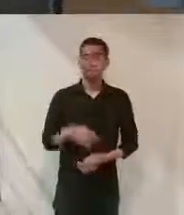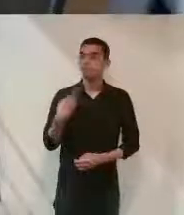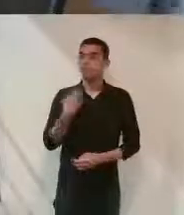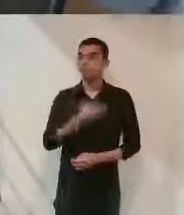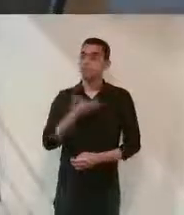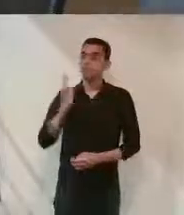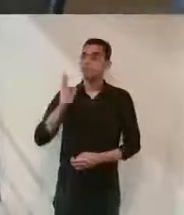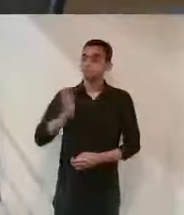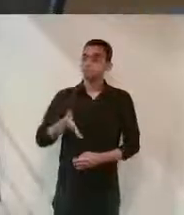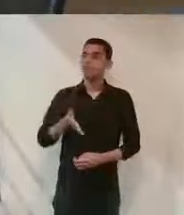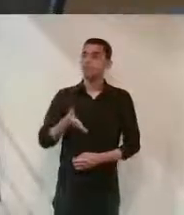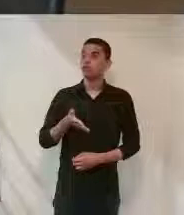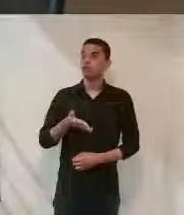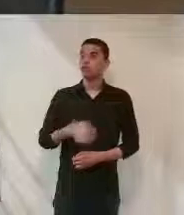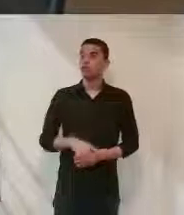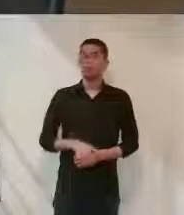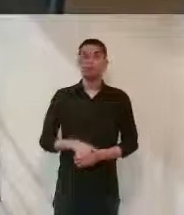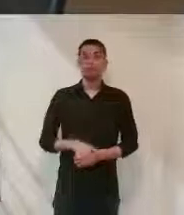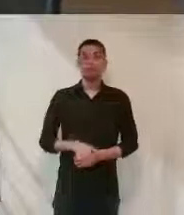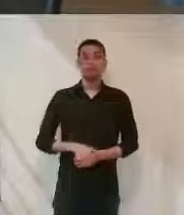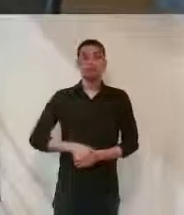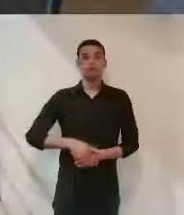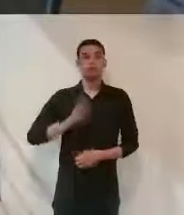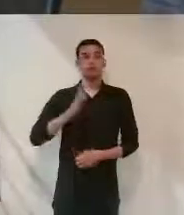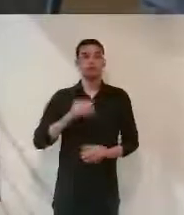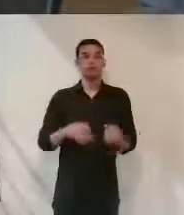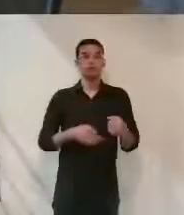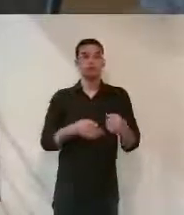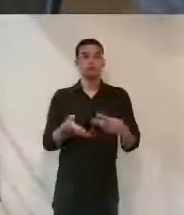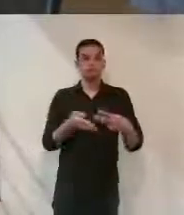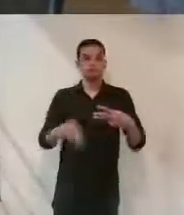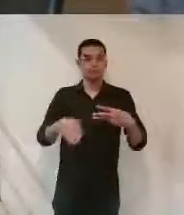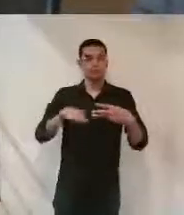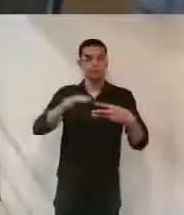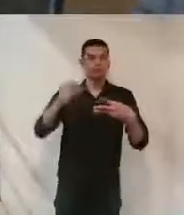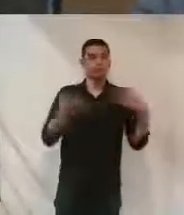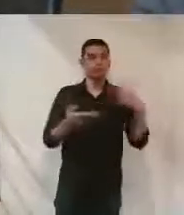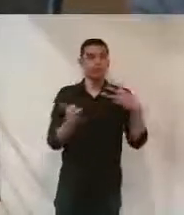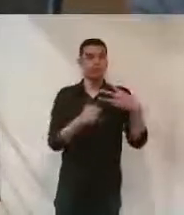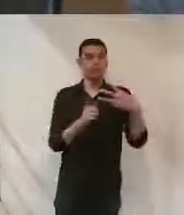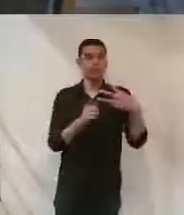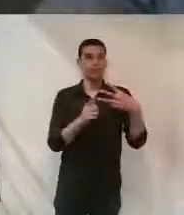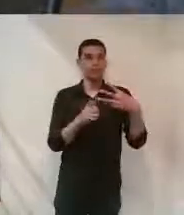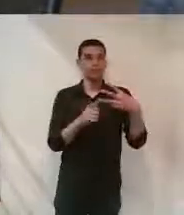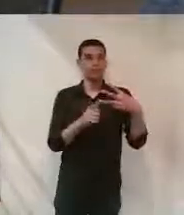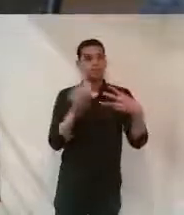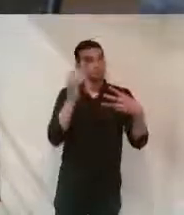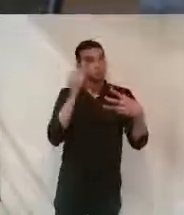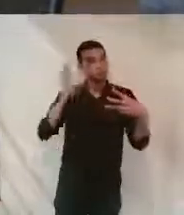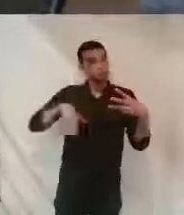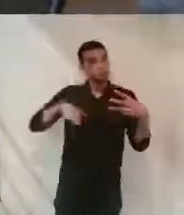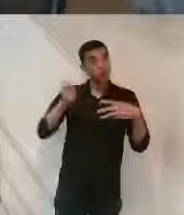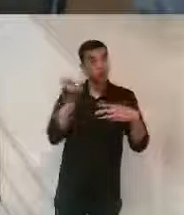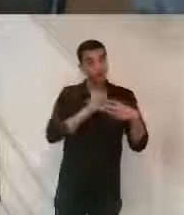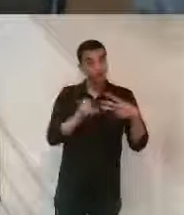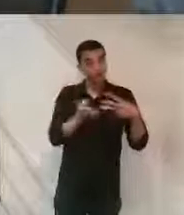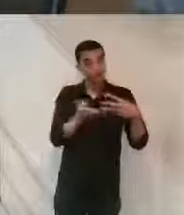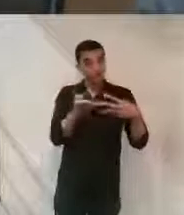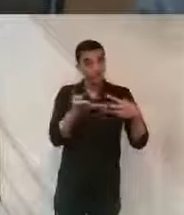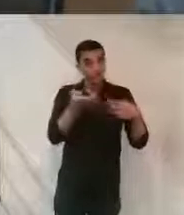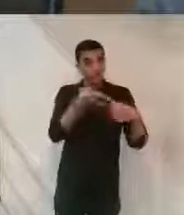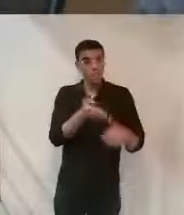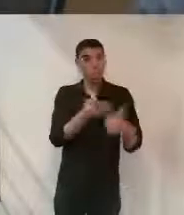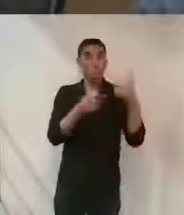com o terceiro lugar. Podemos chegar ao primeiro lugar, porque o projeto Pernambuco Verde Lixão Zero, desde quando o